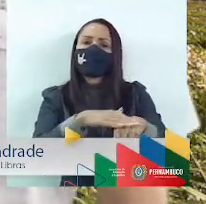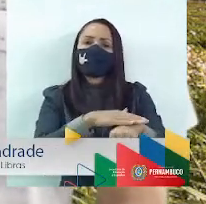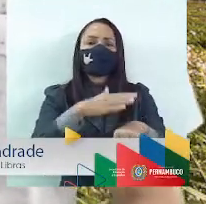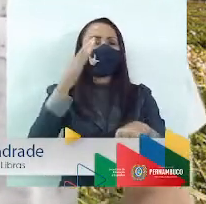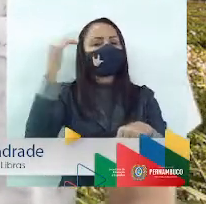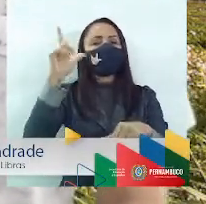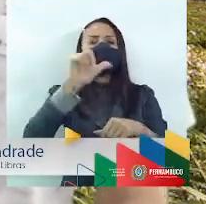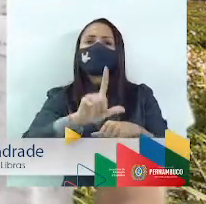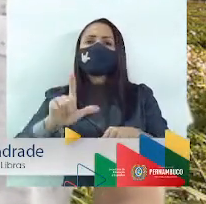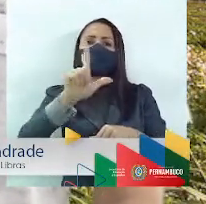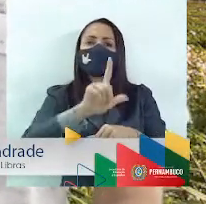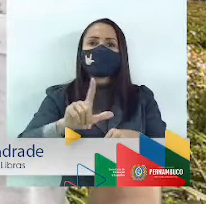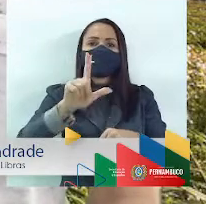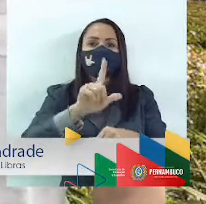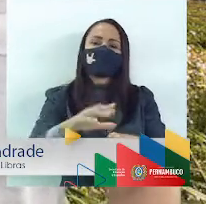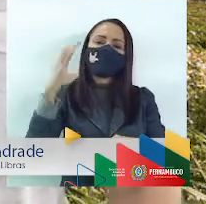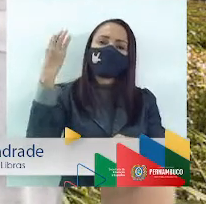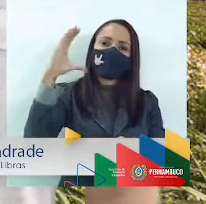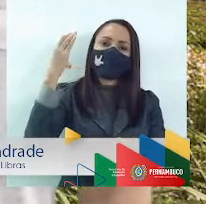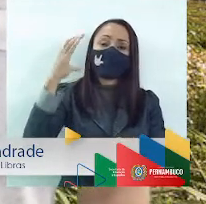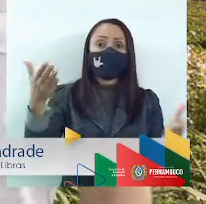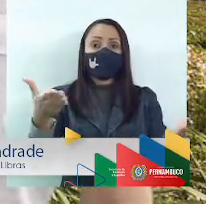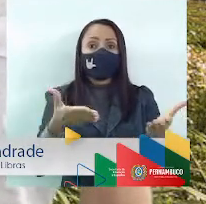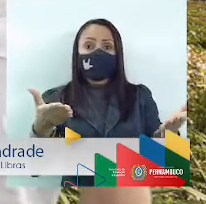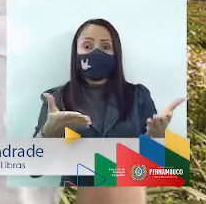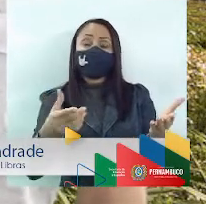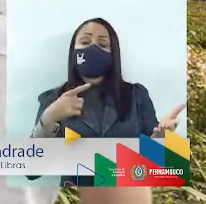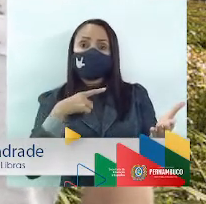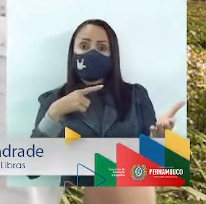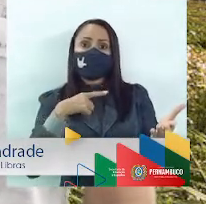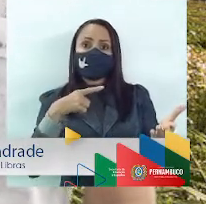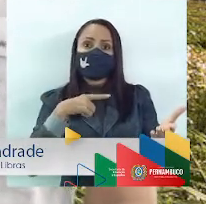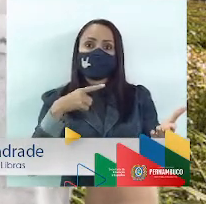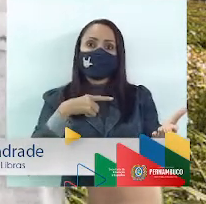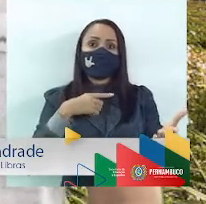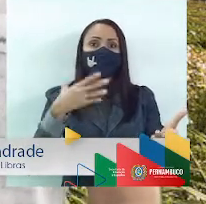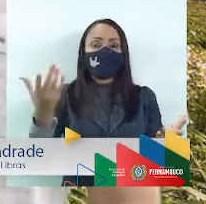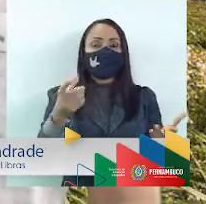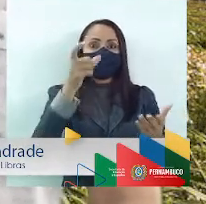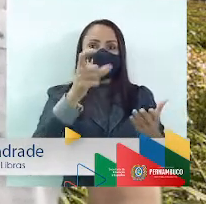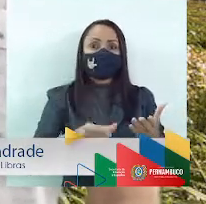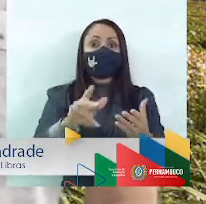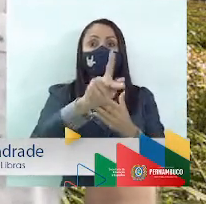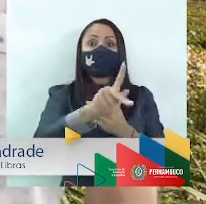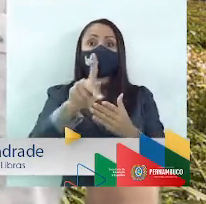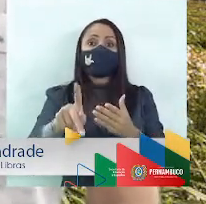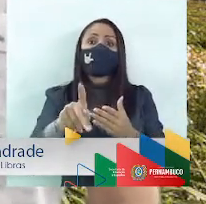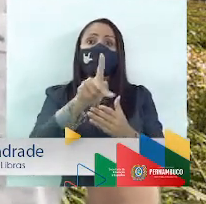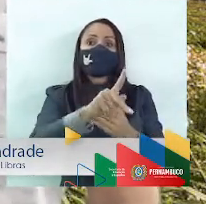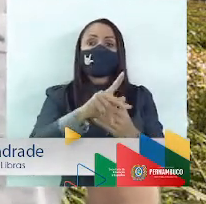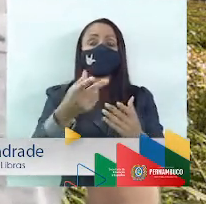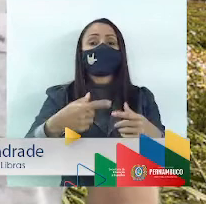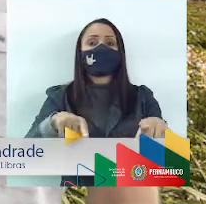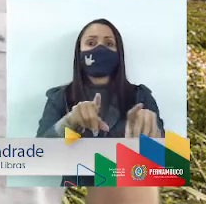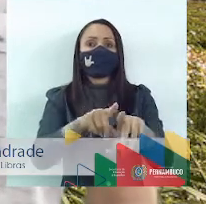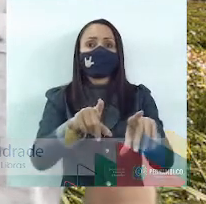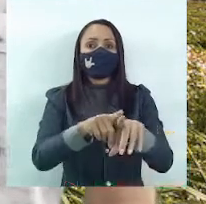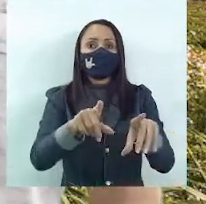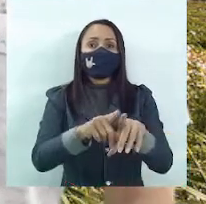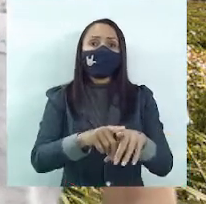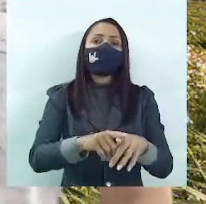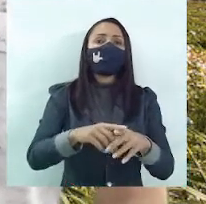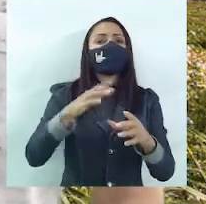Artístico, Literário e Científico. E hoje nós temos a presença do professor e também